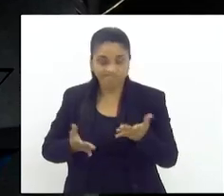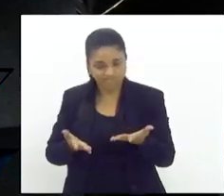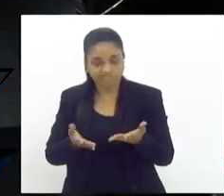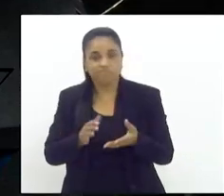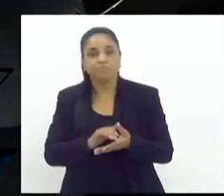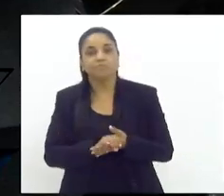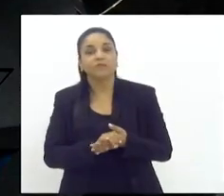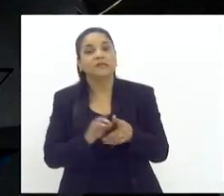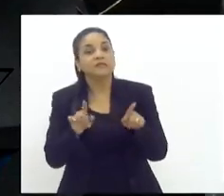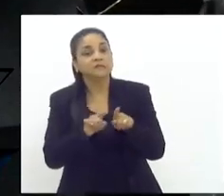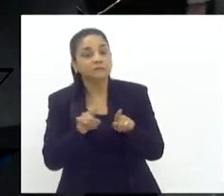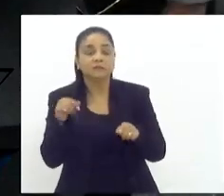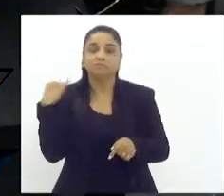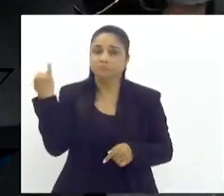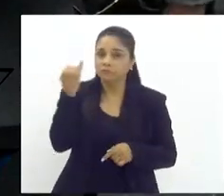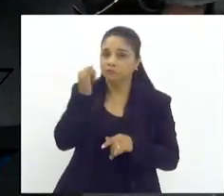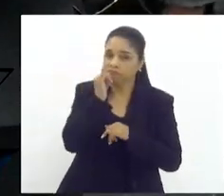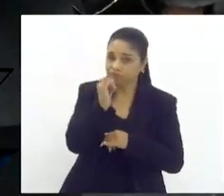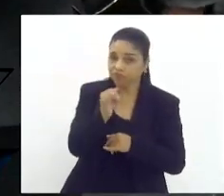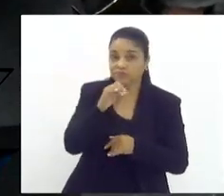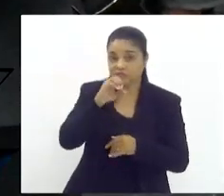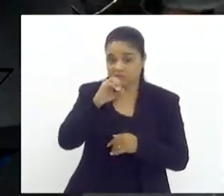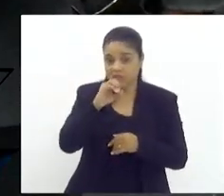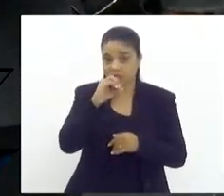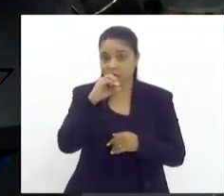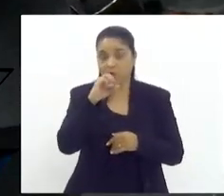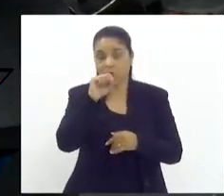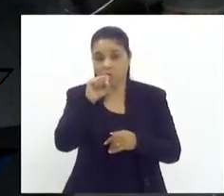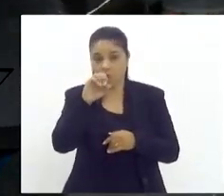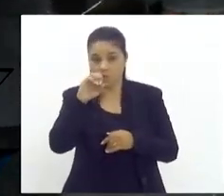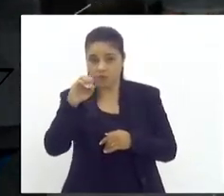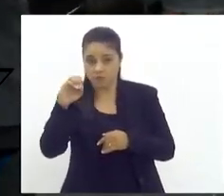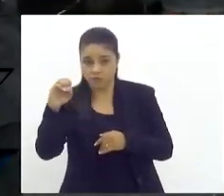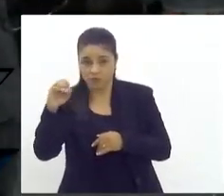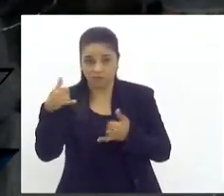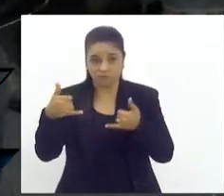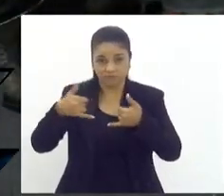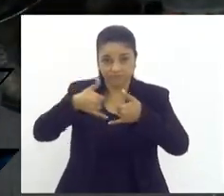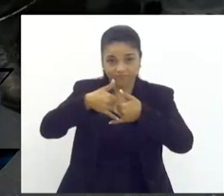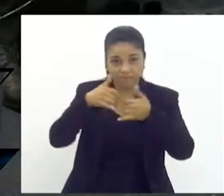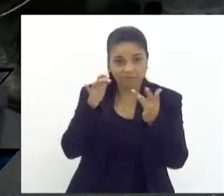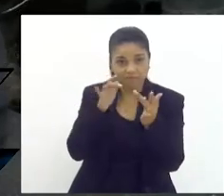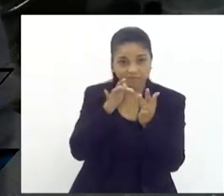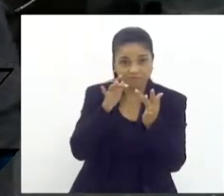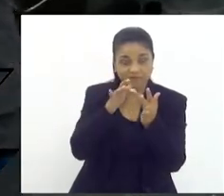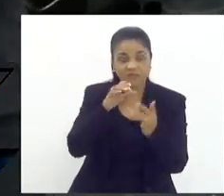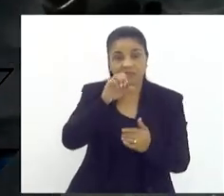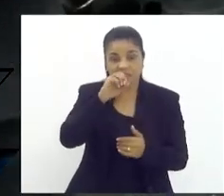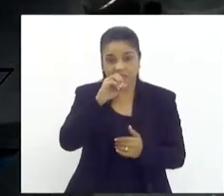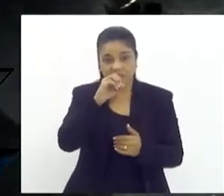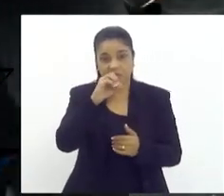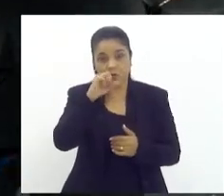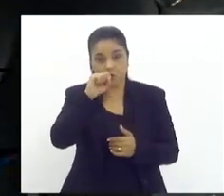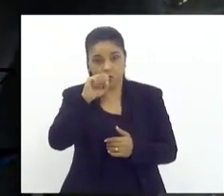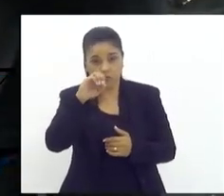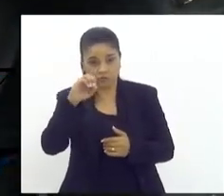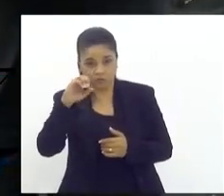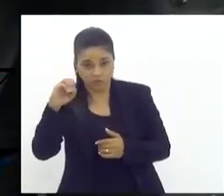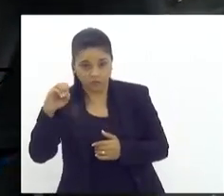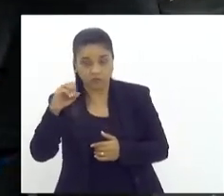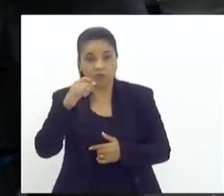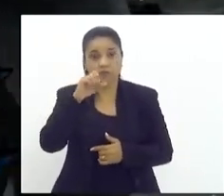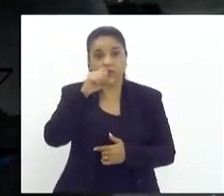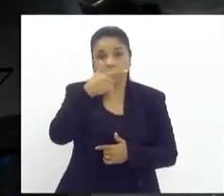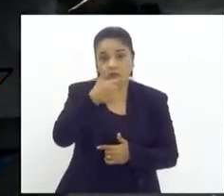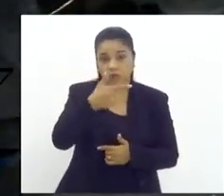que a gente tem um 0800 aqui na alerj que a comissão da mulher atende é o 0800 2